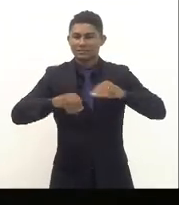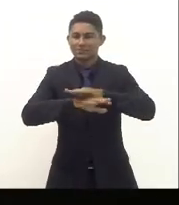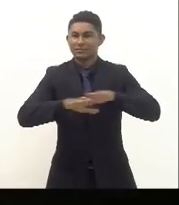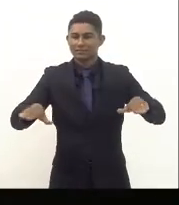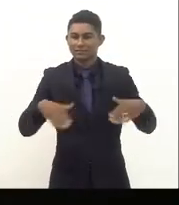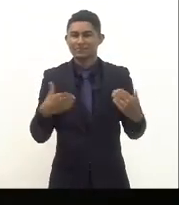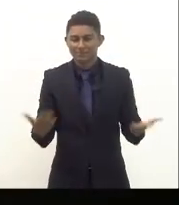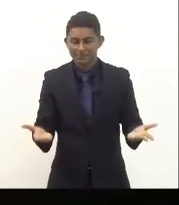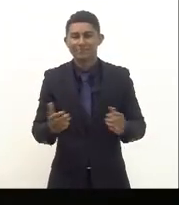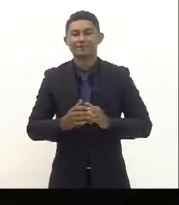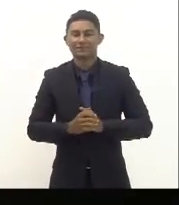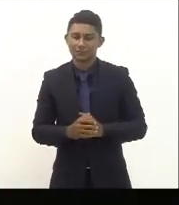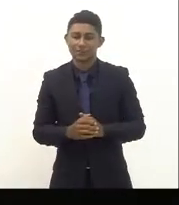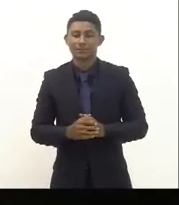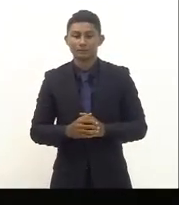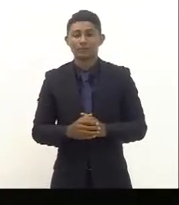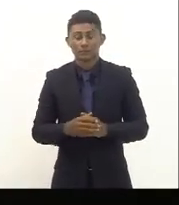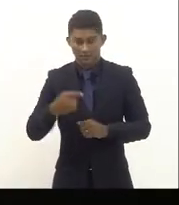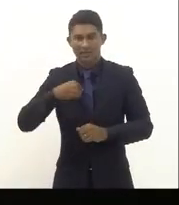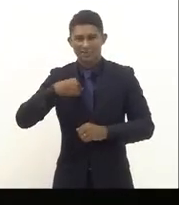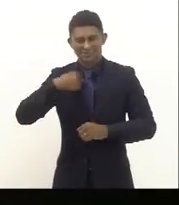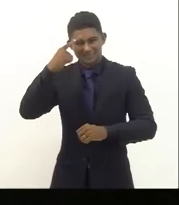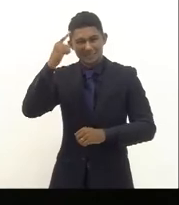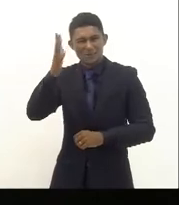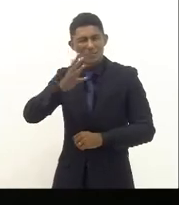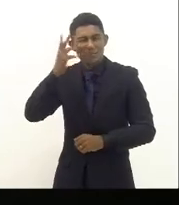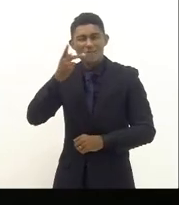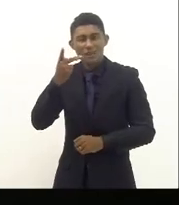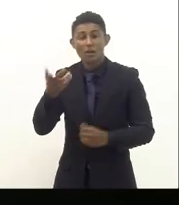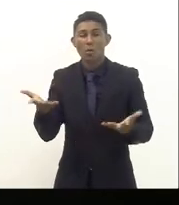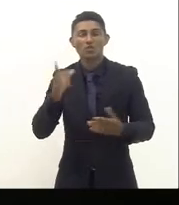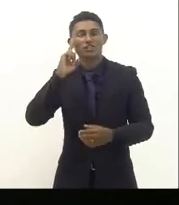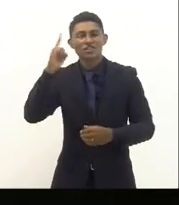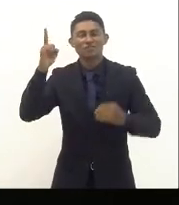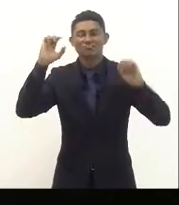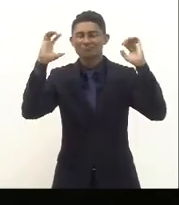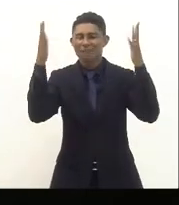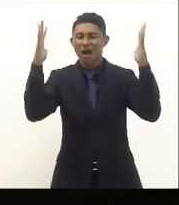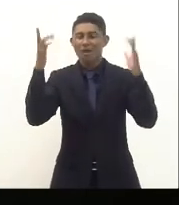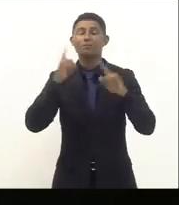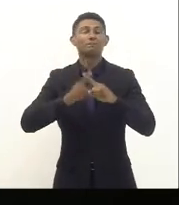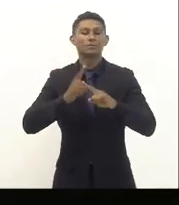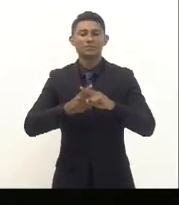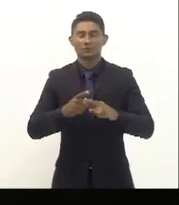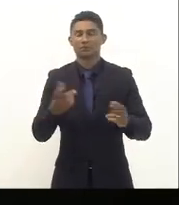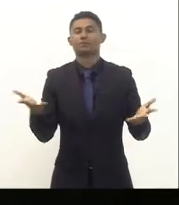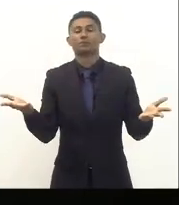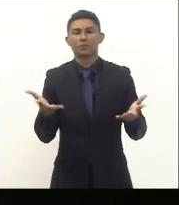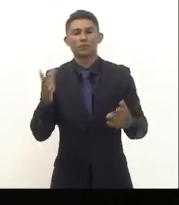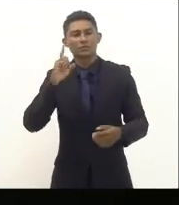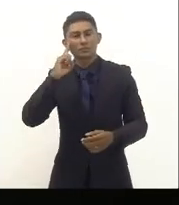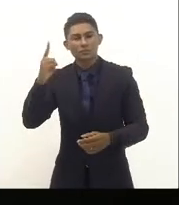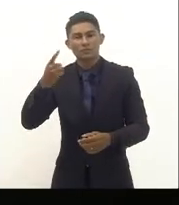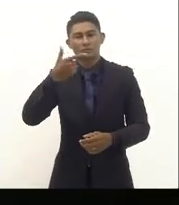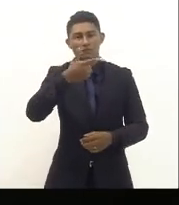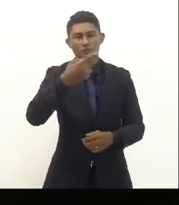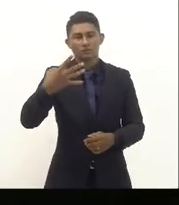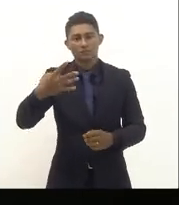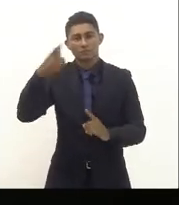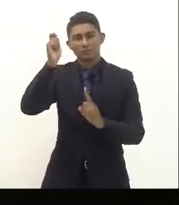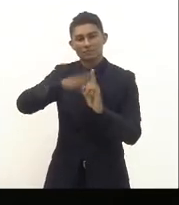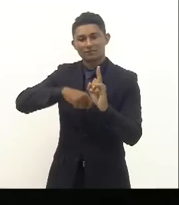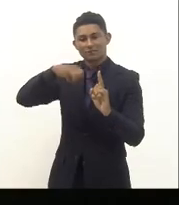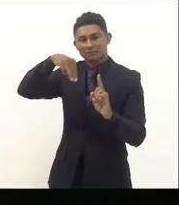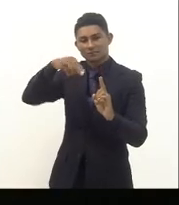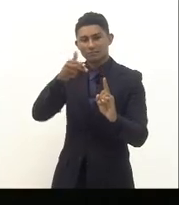eu desisto no logo no começo da minha sala que hoje era Dia de celebração porque hoje dia 24